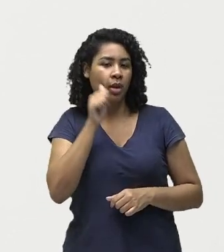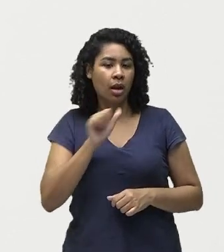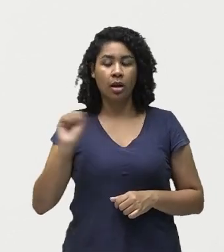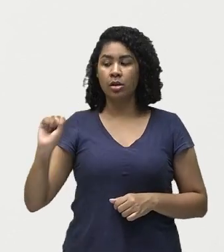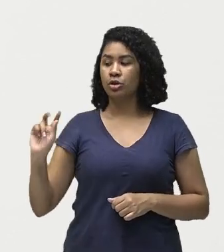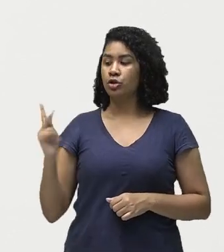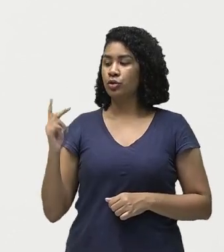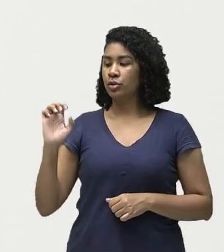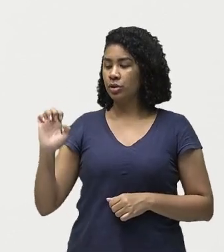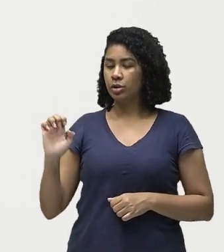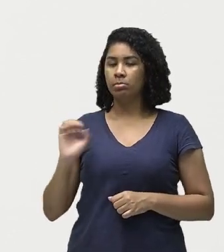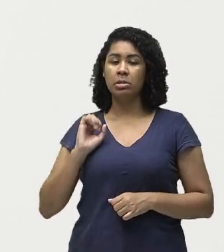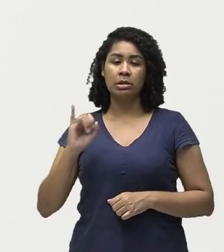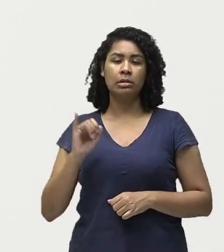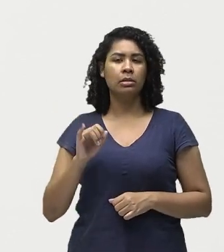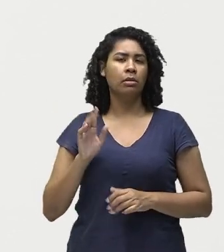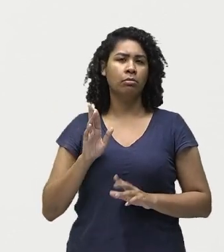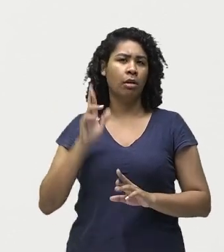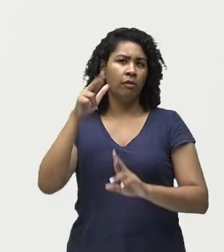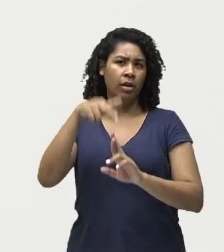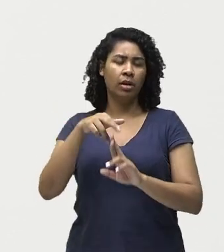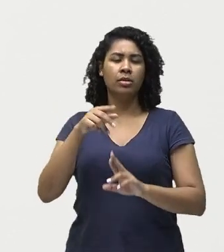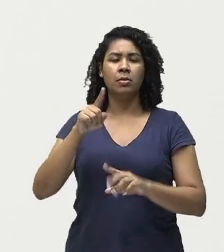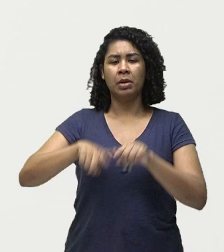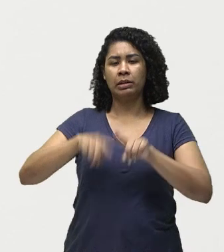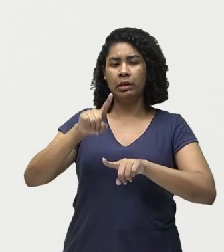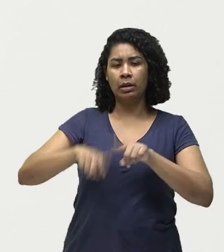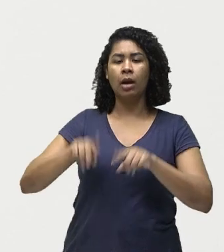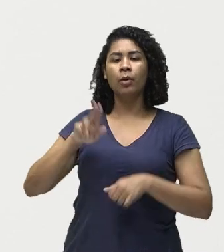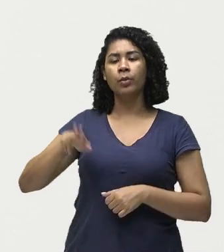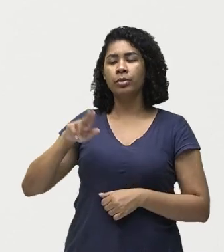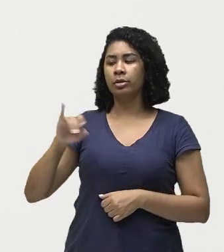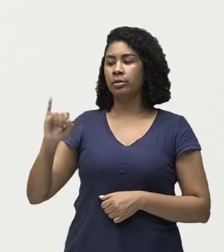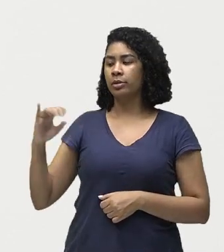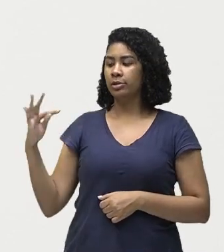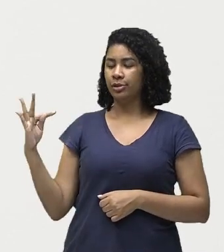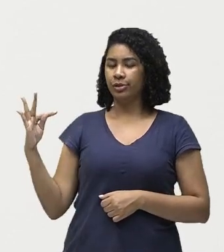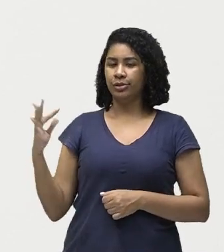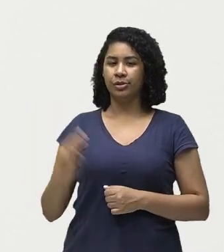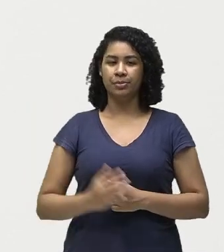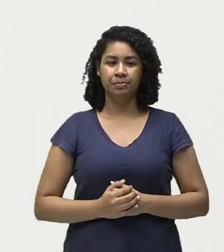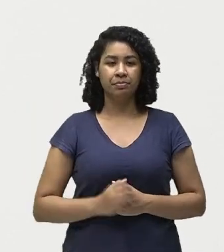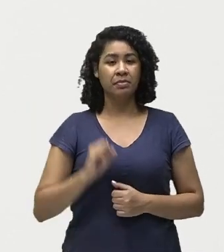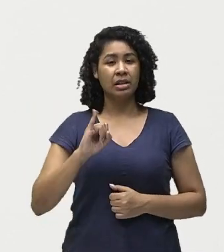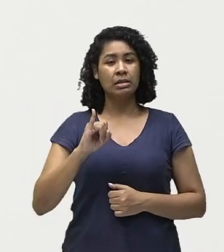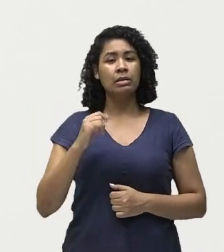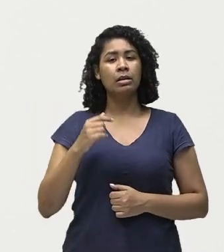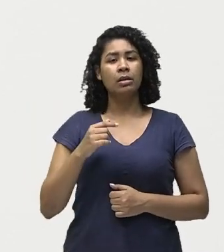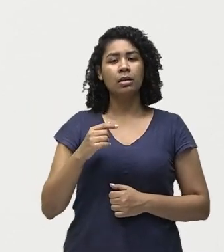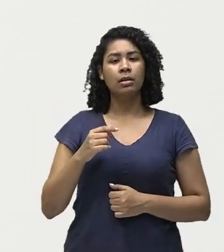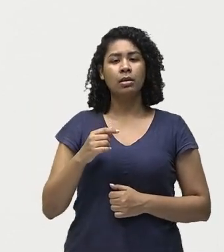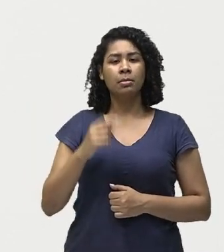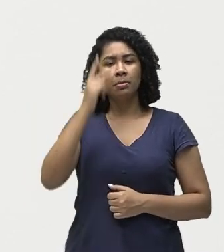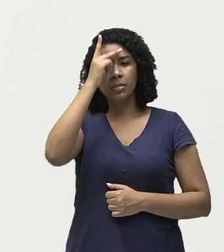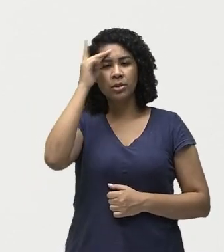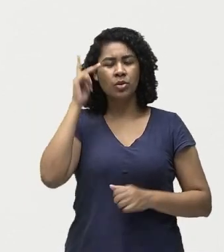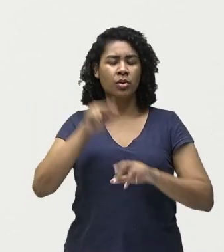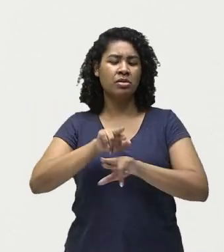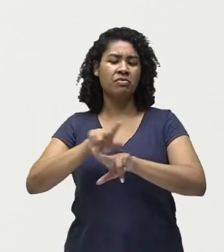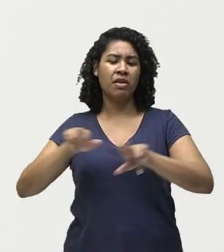fosse algum objeto que ele estivesse descrevendo, usaríamos o it. Se fosse mais de uma pessoa,